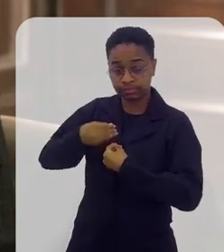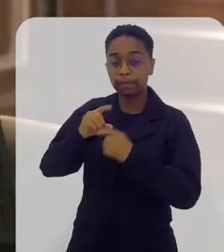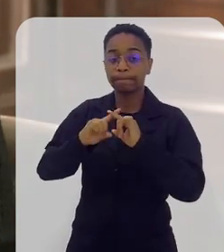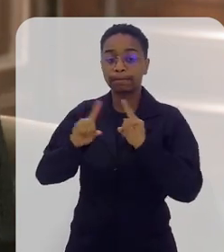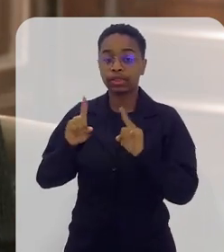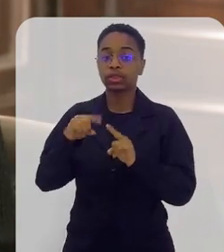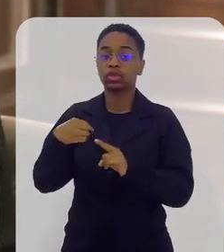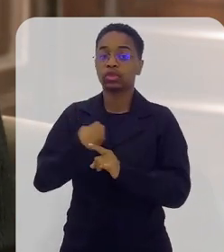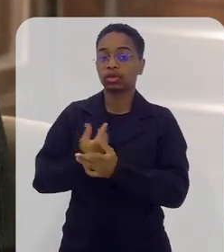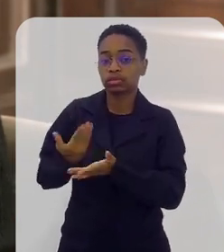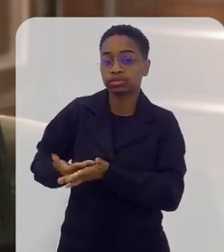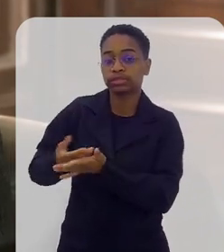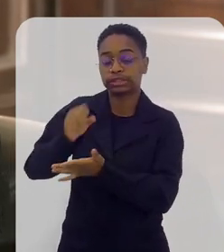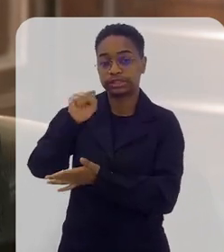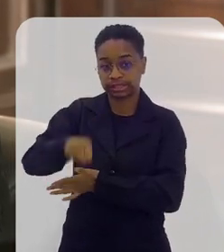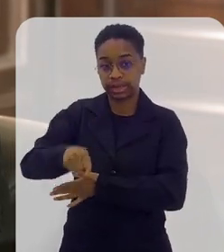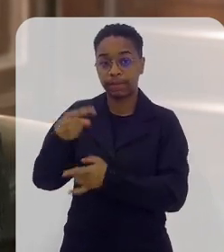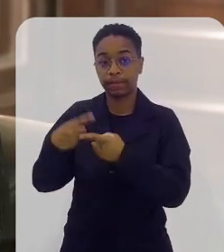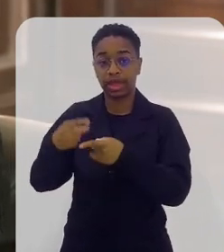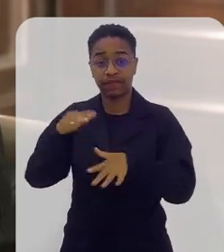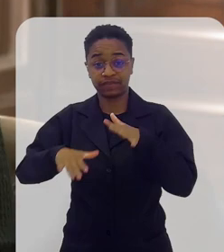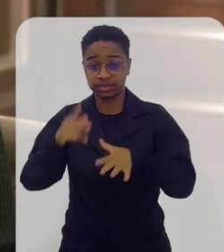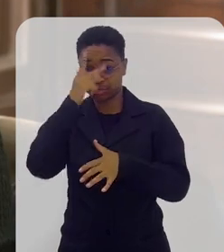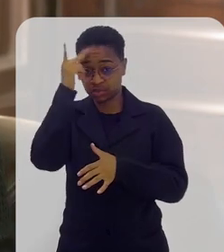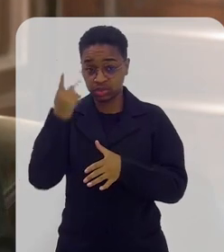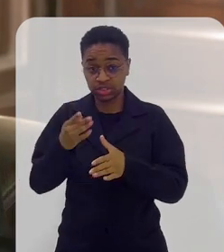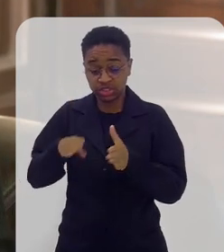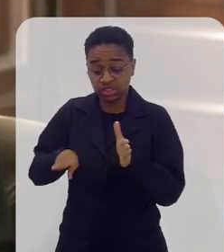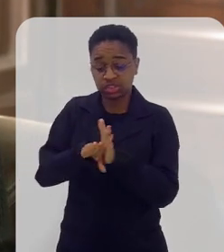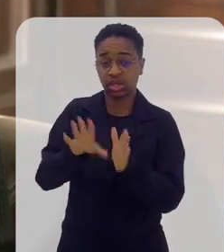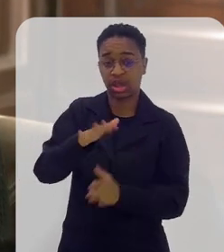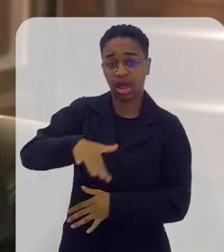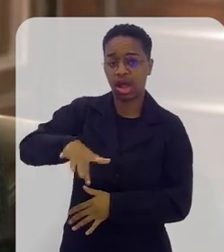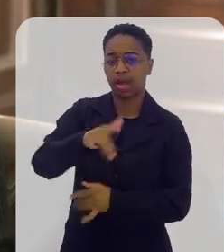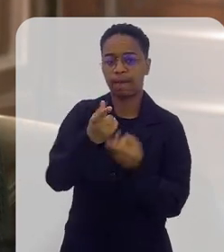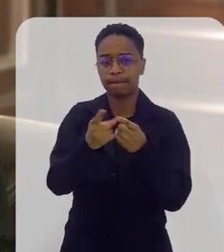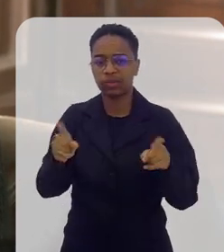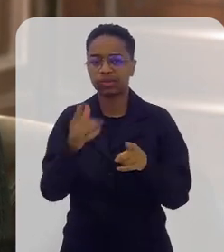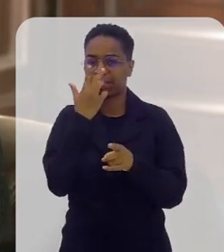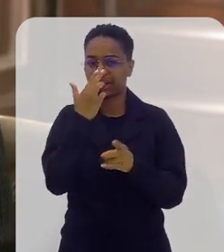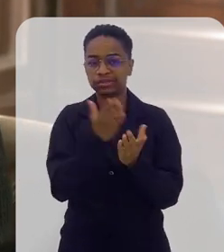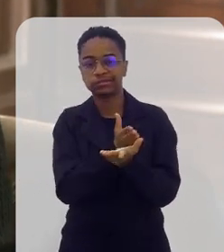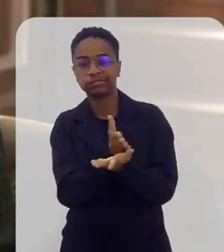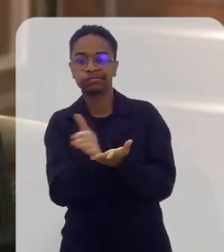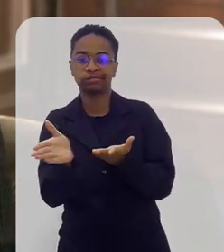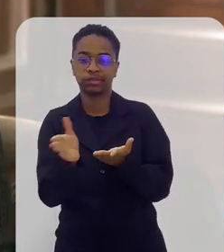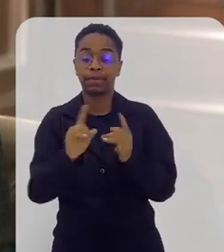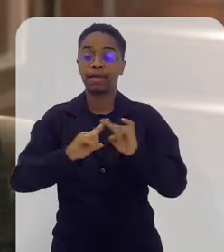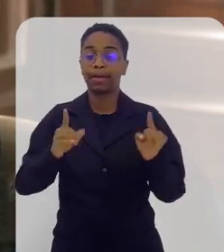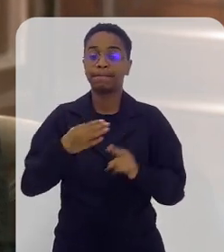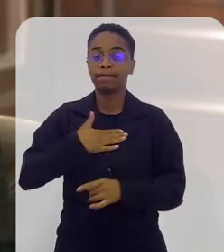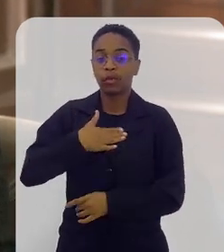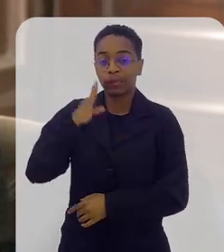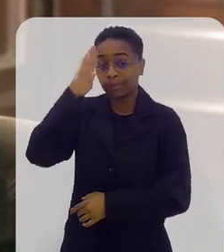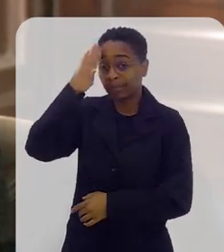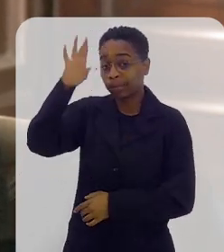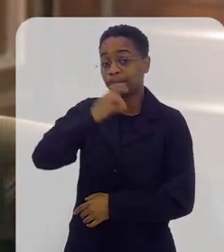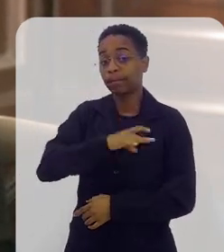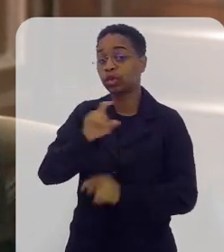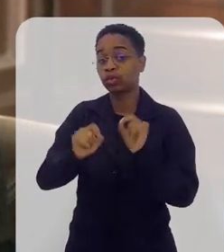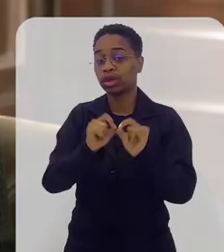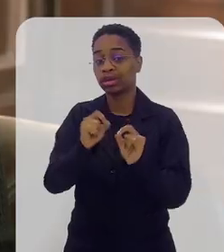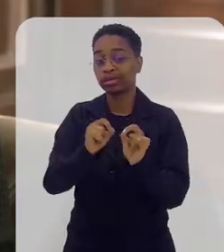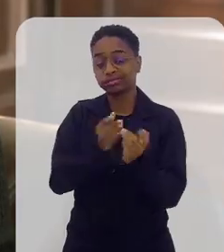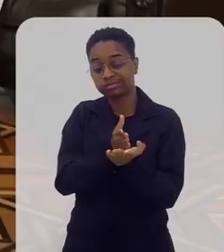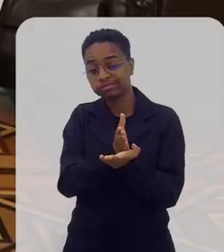pessoas, quando chegam neste meio, se perdem, se vendem. Se vende. E o meu maior medo era esse. Se perder. Me